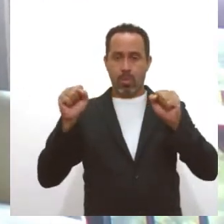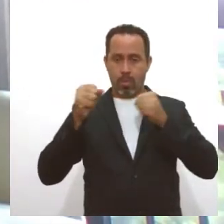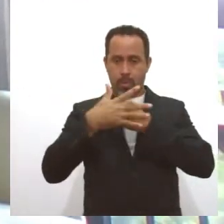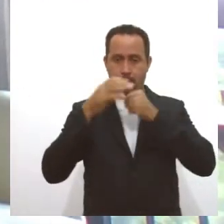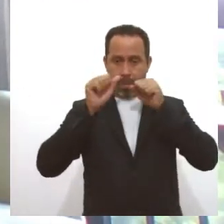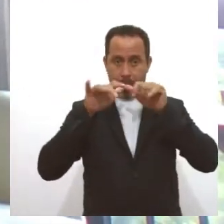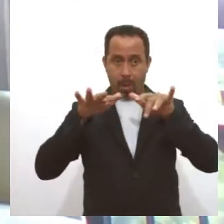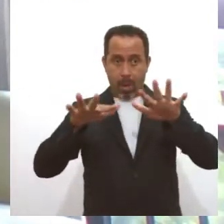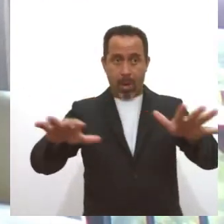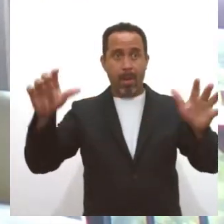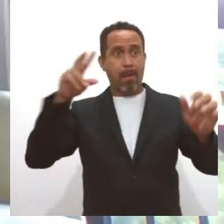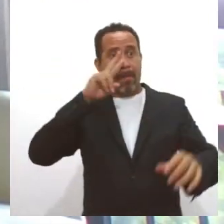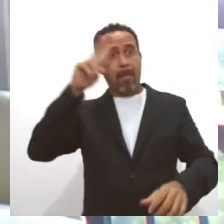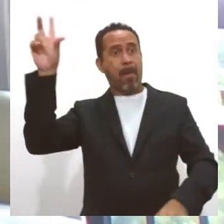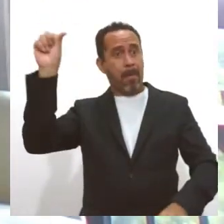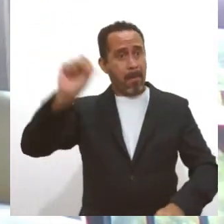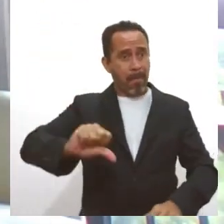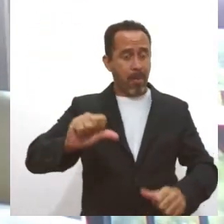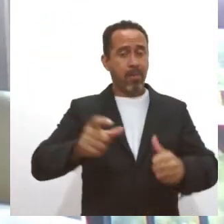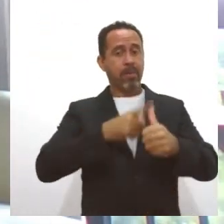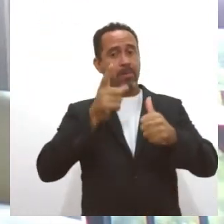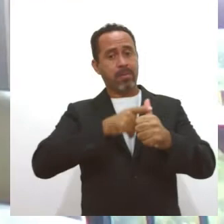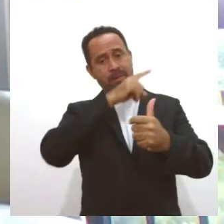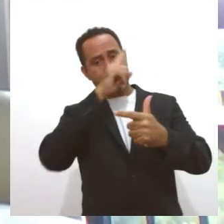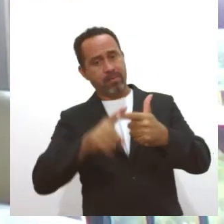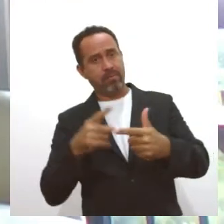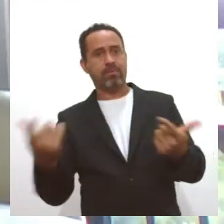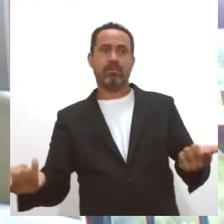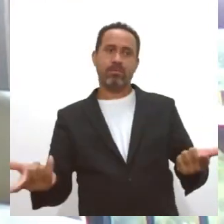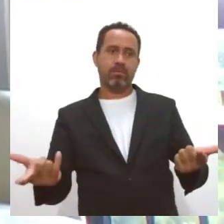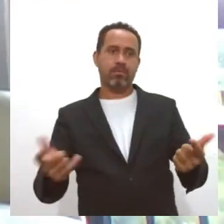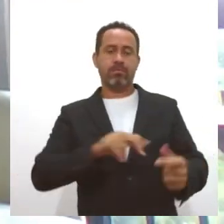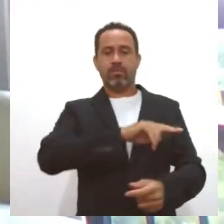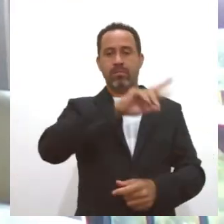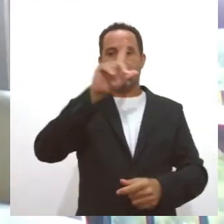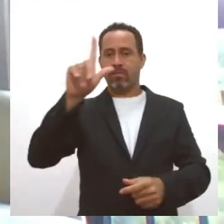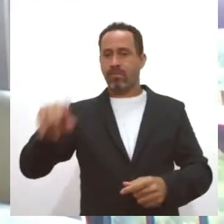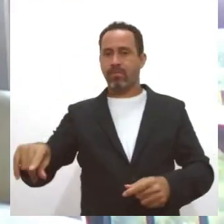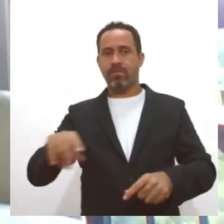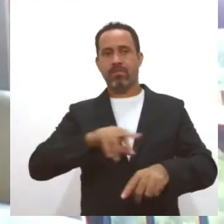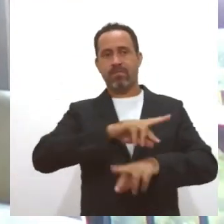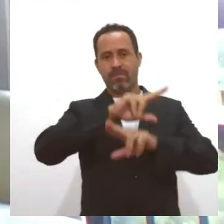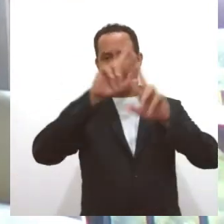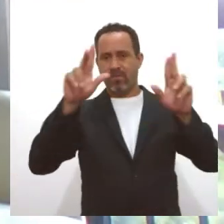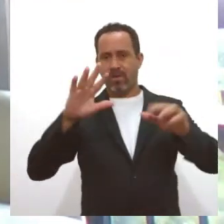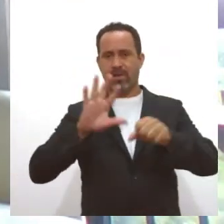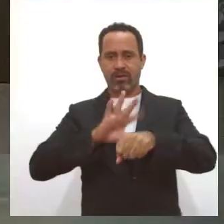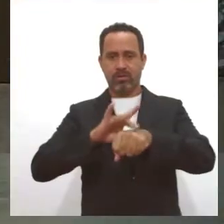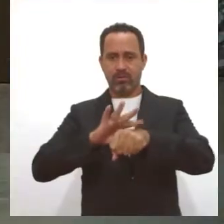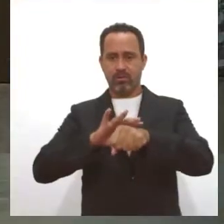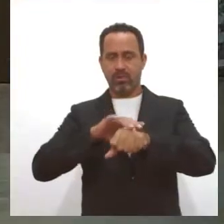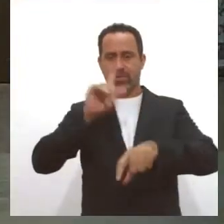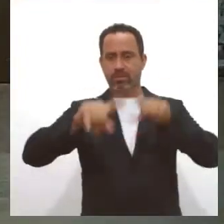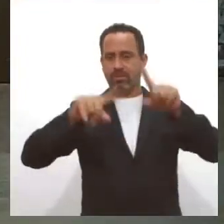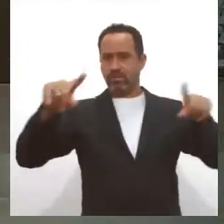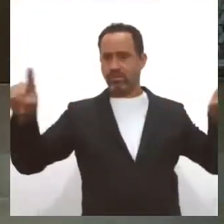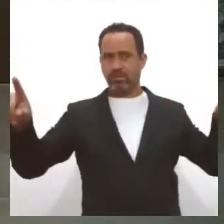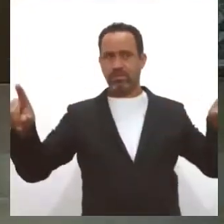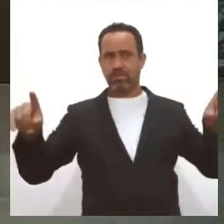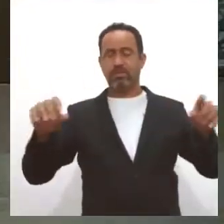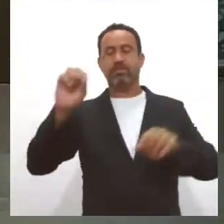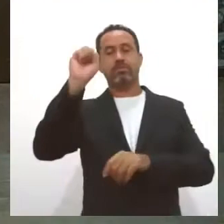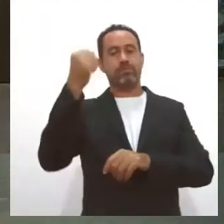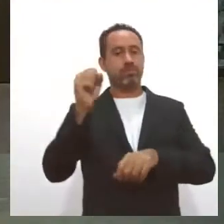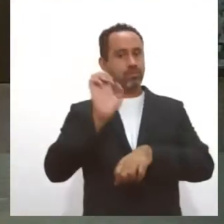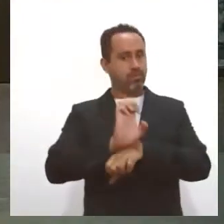ainda do que aquela primeira, porque nós temos outras cepas também, outras variantes aí circulando, Valquíria. Ou seja, o estado de Sergipe não